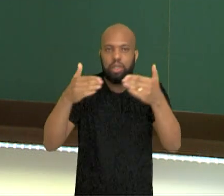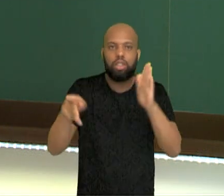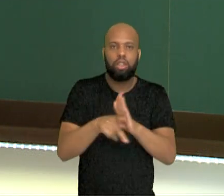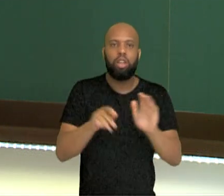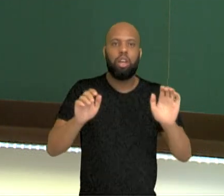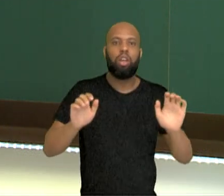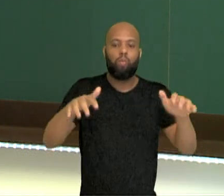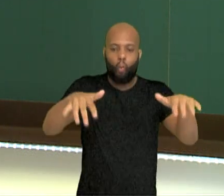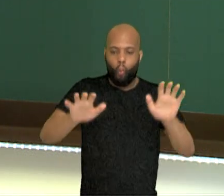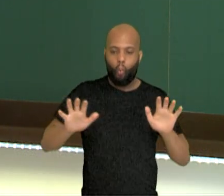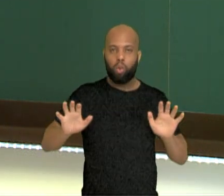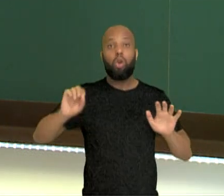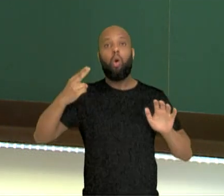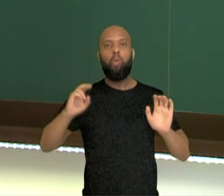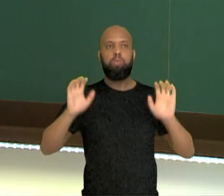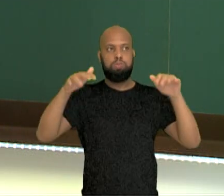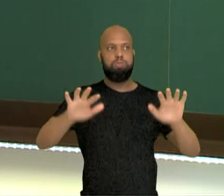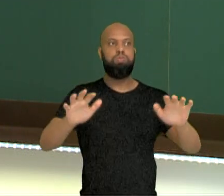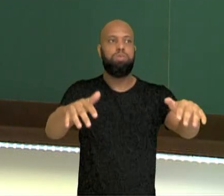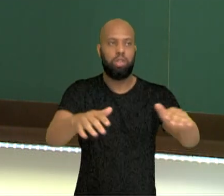baixa e a maré alta.